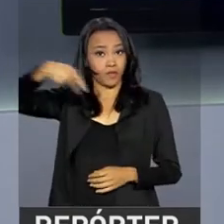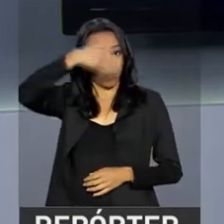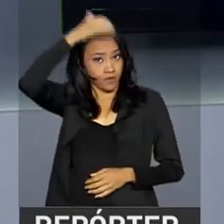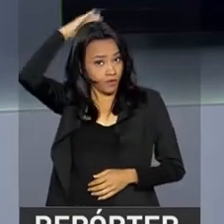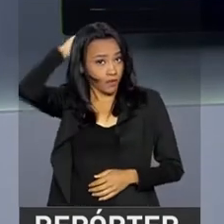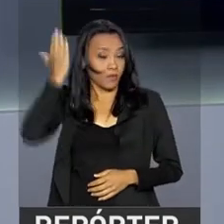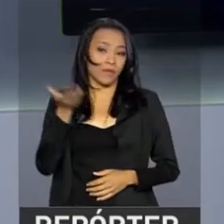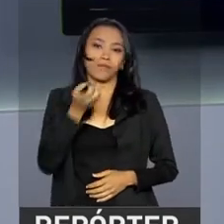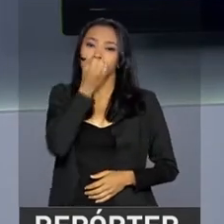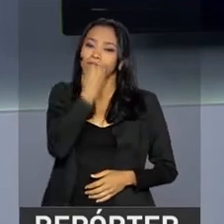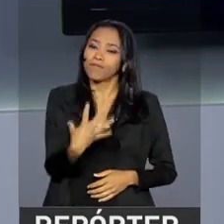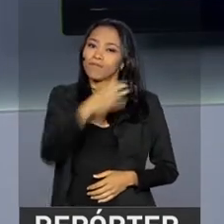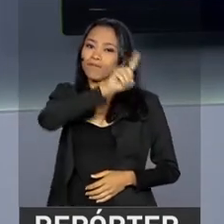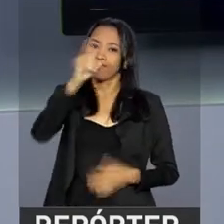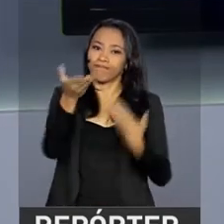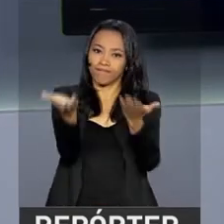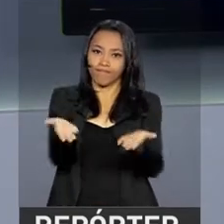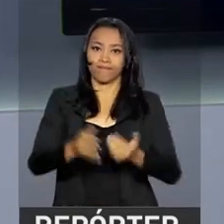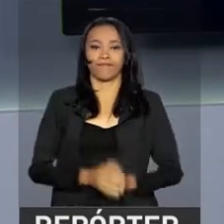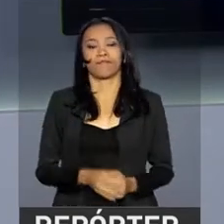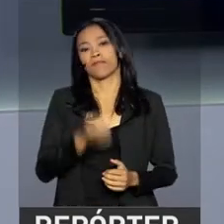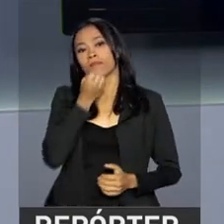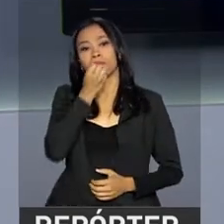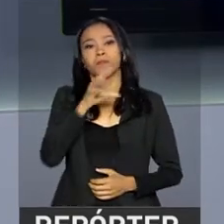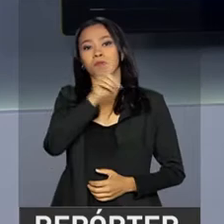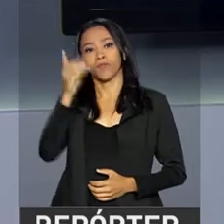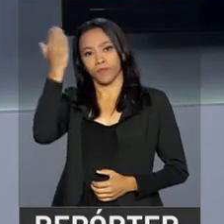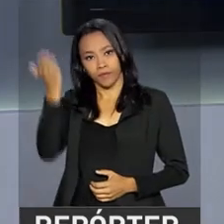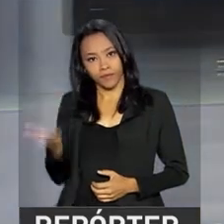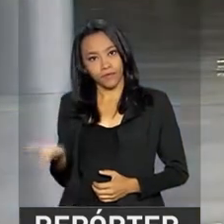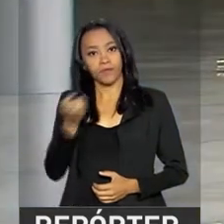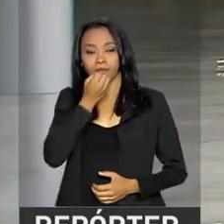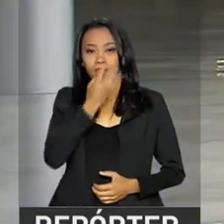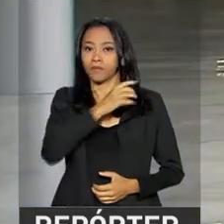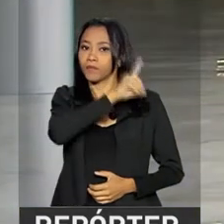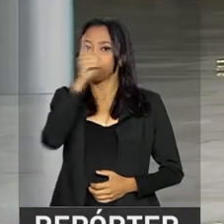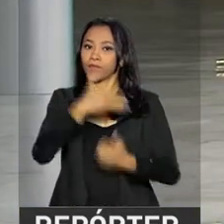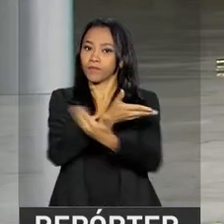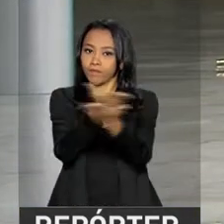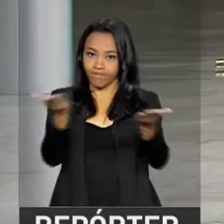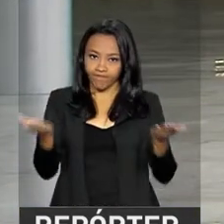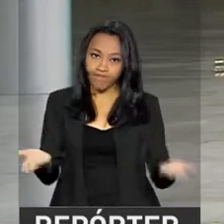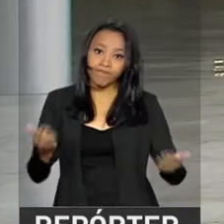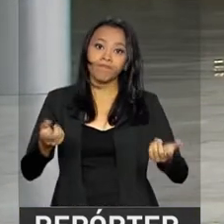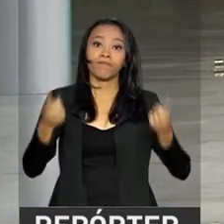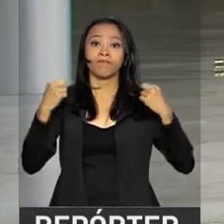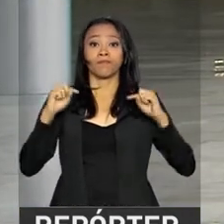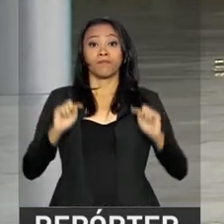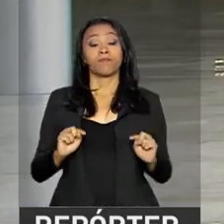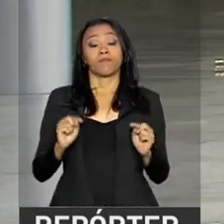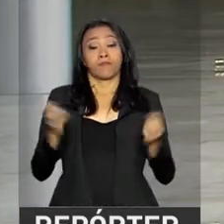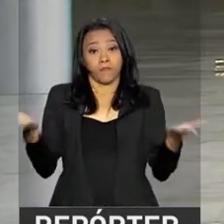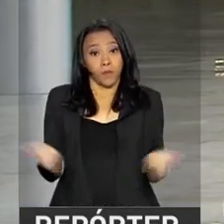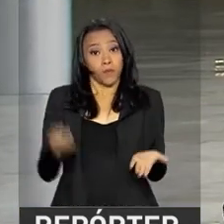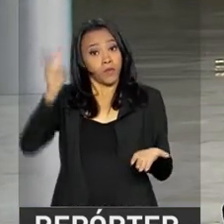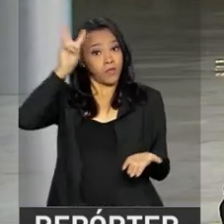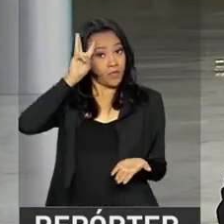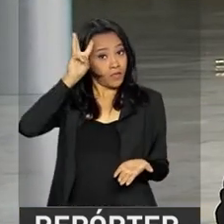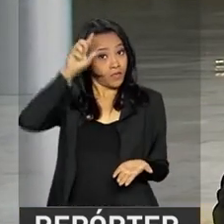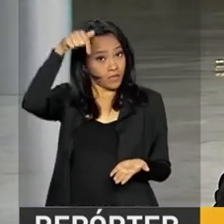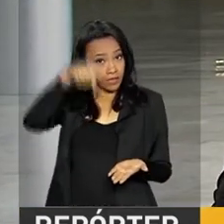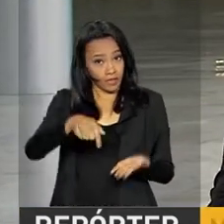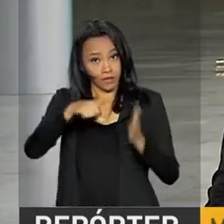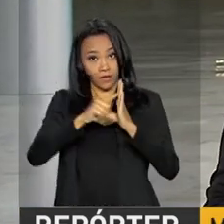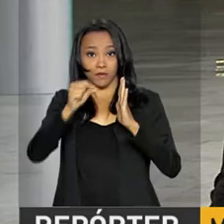la mar bom dia pra você bom dia pra você também thaíssa bom dia a todos nesta terça feira aqui